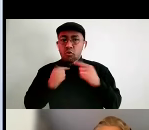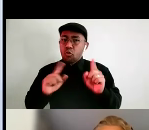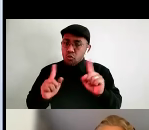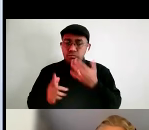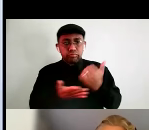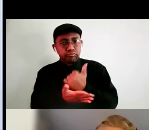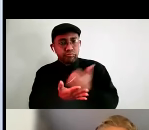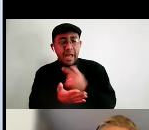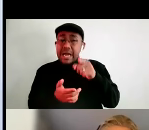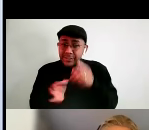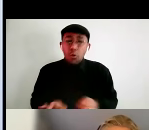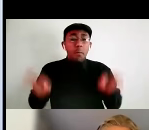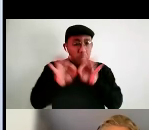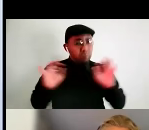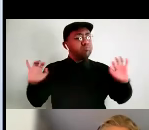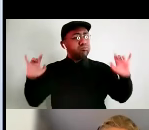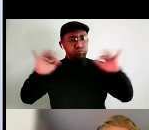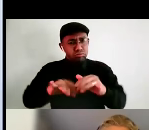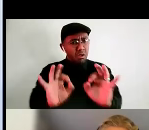de maneira, todos juntos,